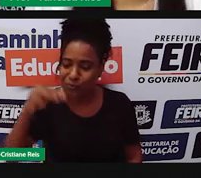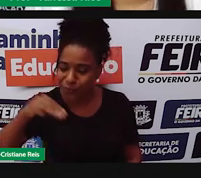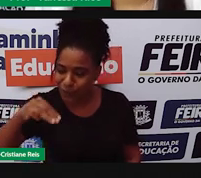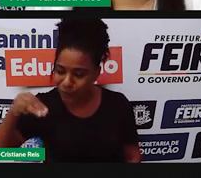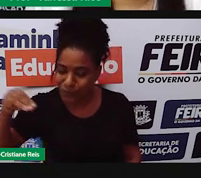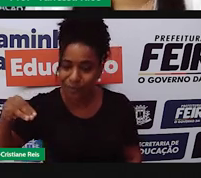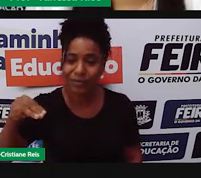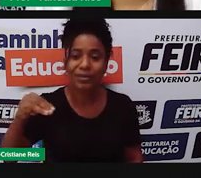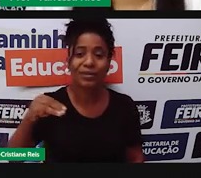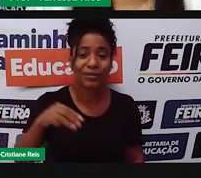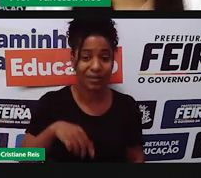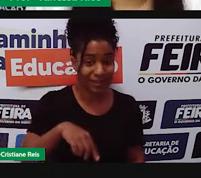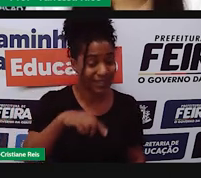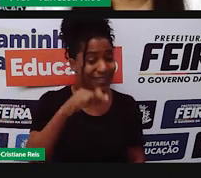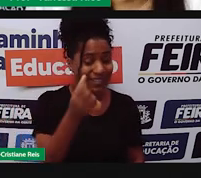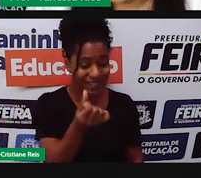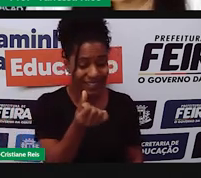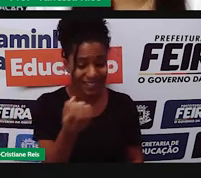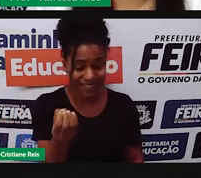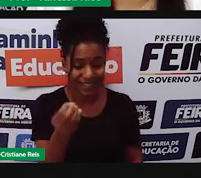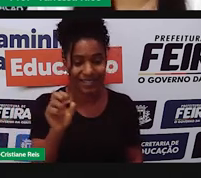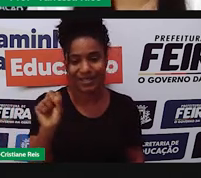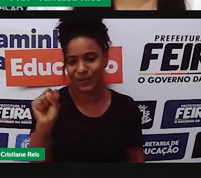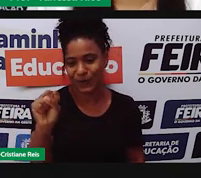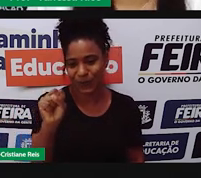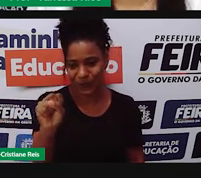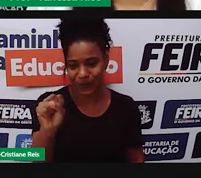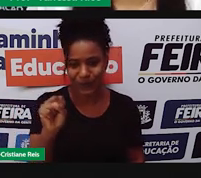tenho 60 segundos.